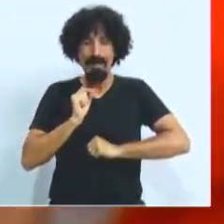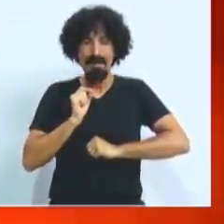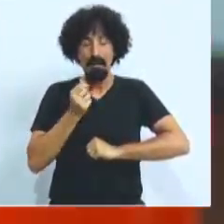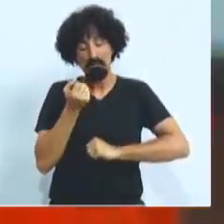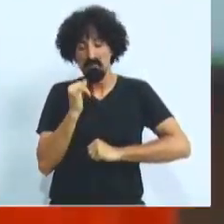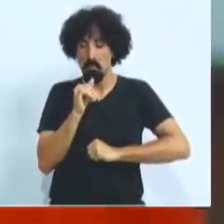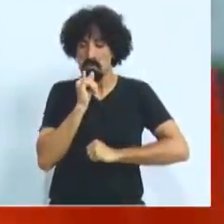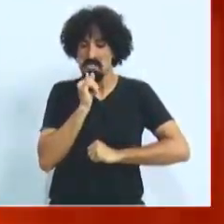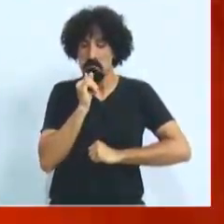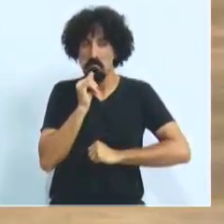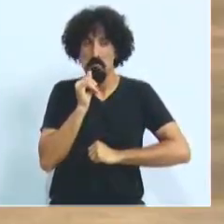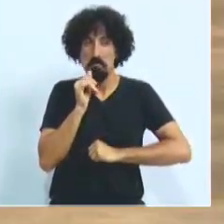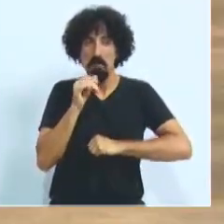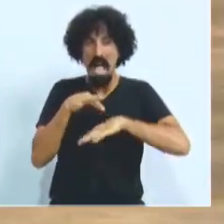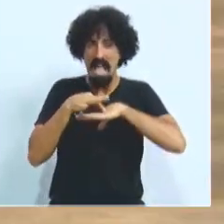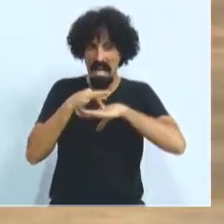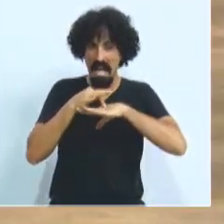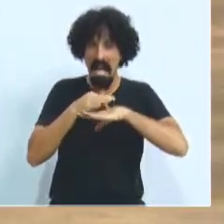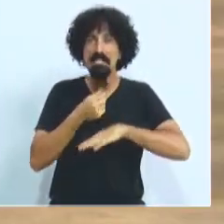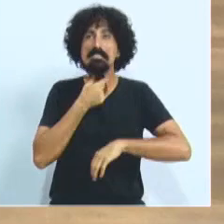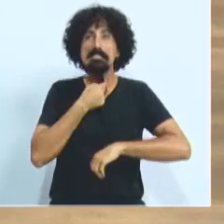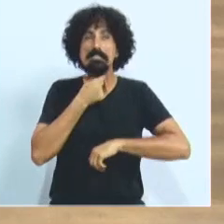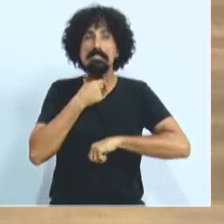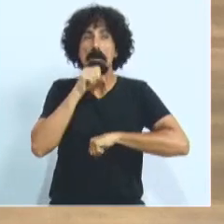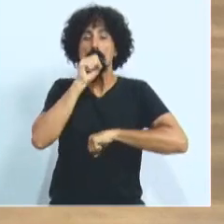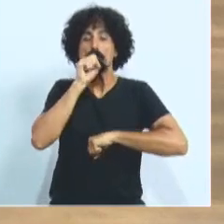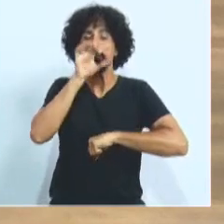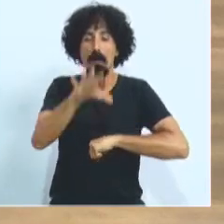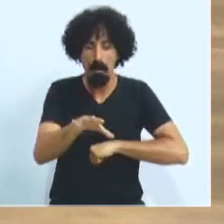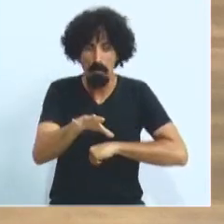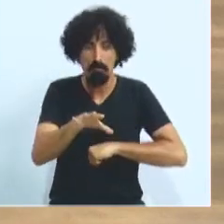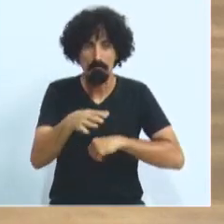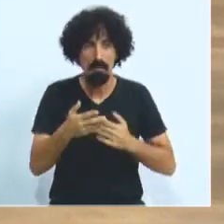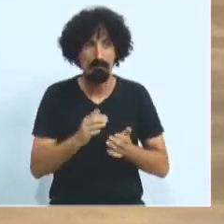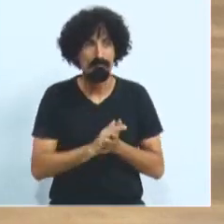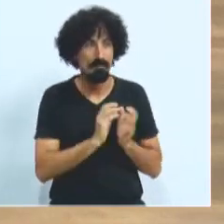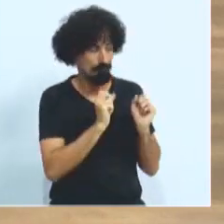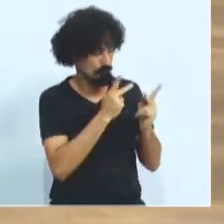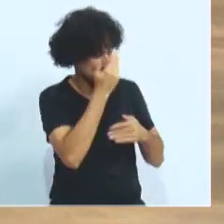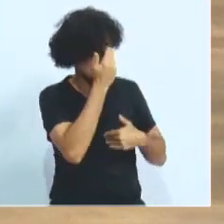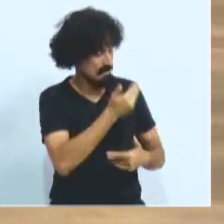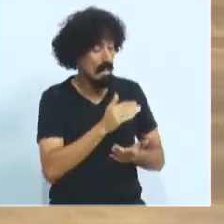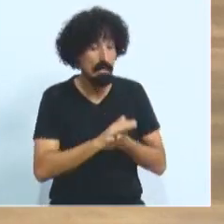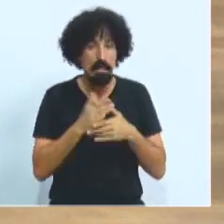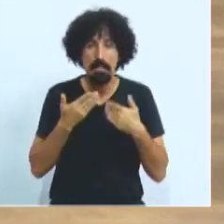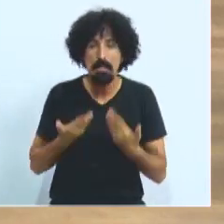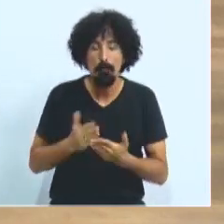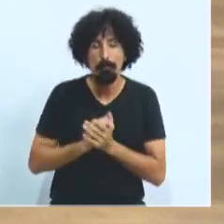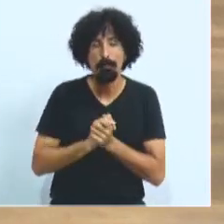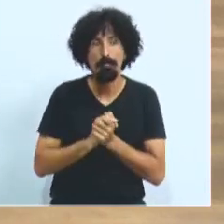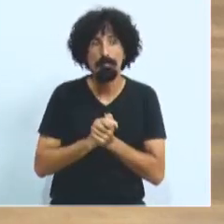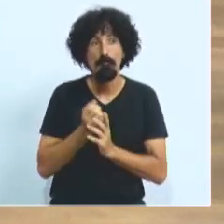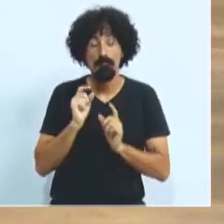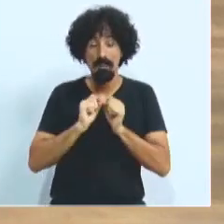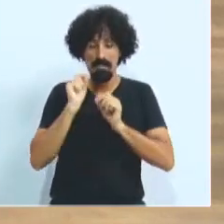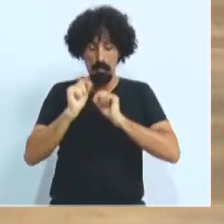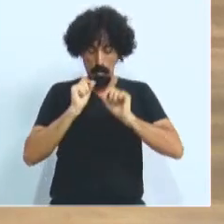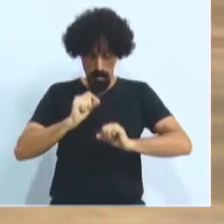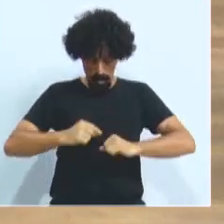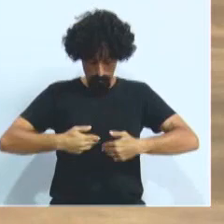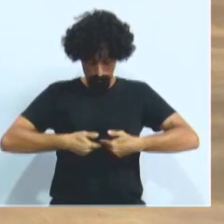Isso vai pressionar. Volte. Pronto, tá bom. Tá bom. Isso vai pressionar aqui o diafragma e vai dar um golpe de ar e